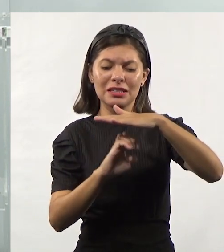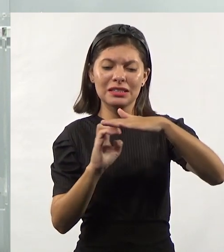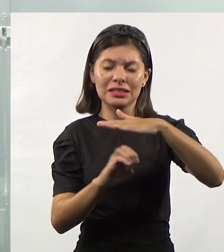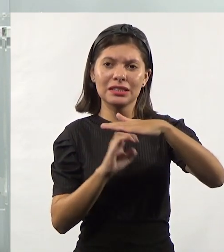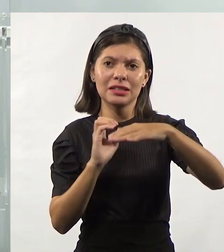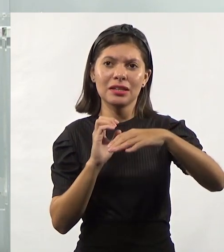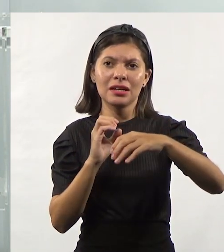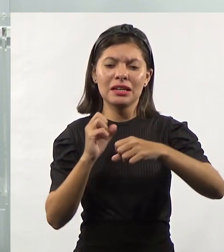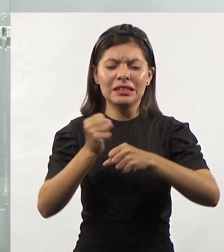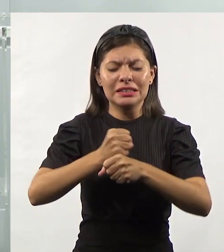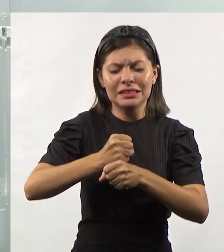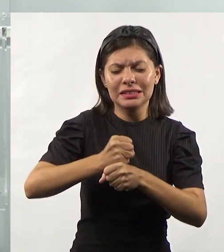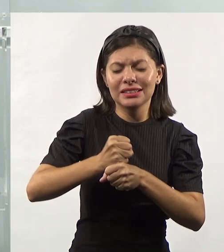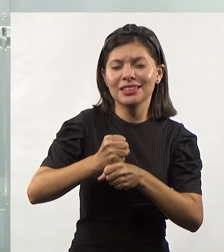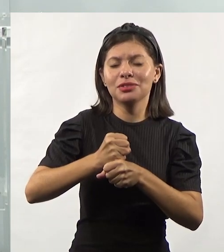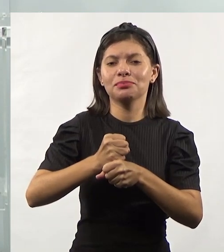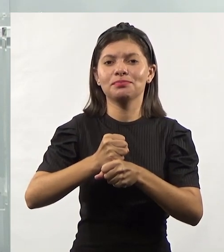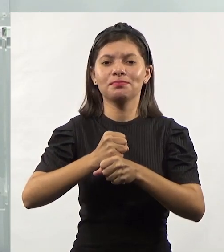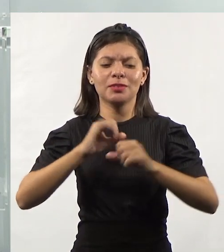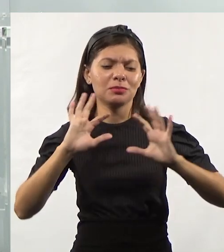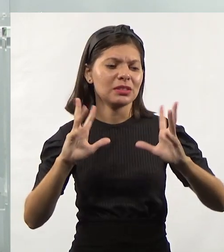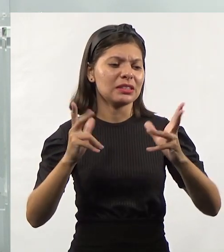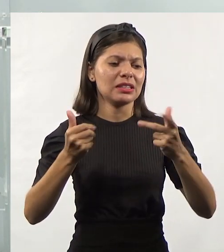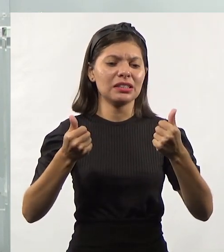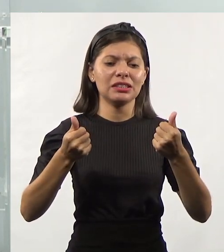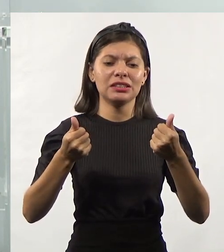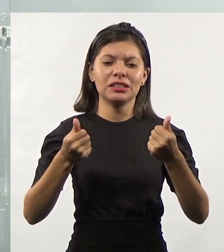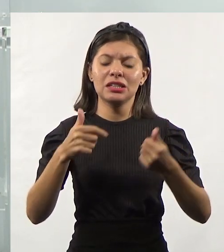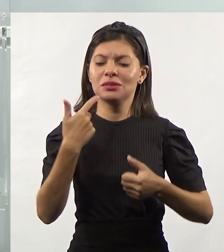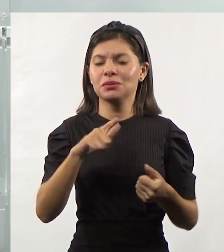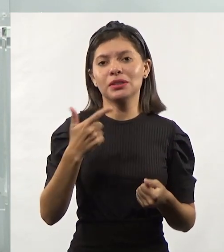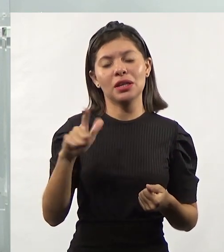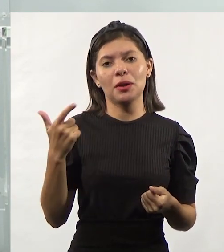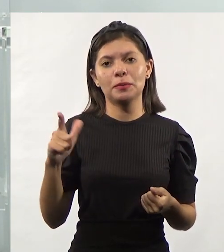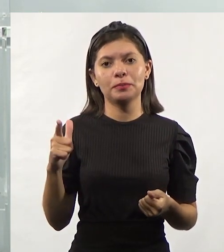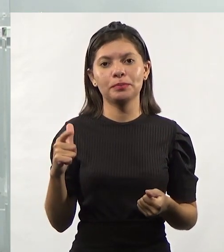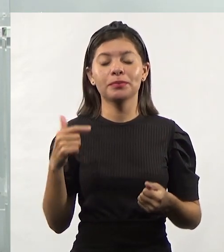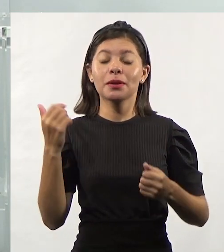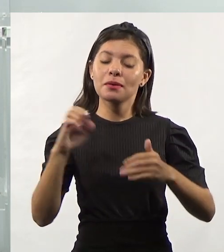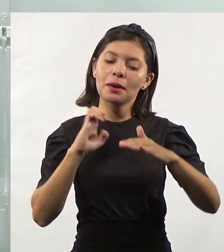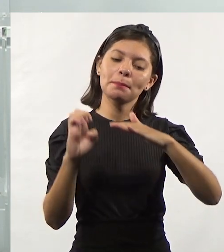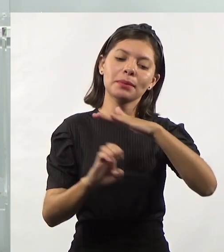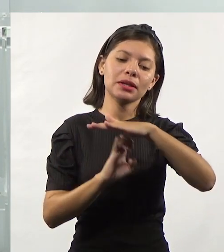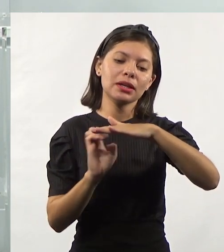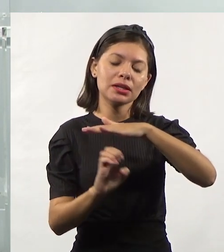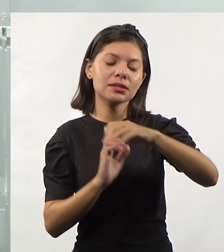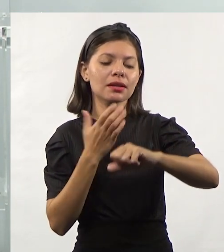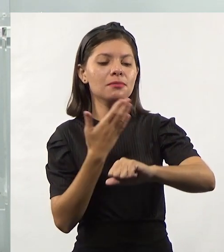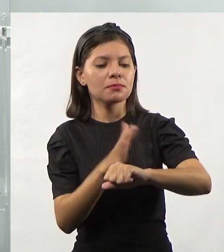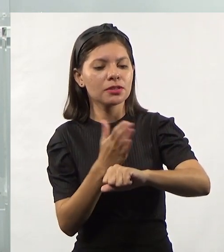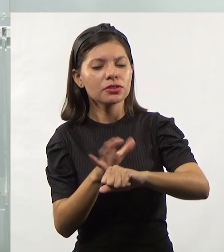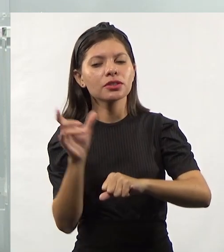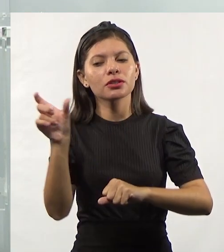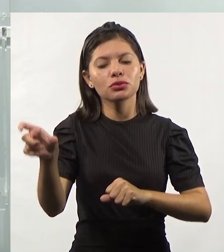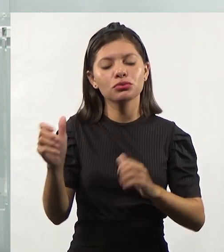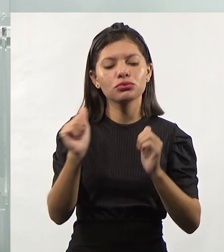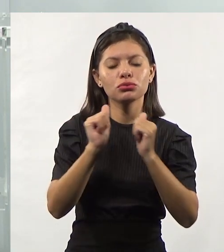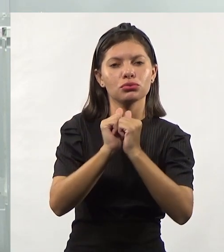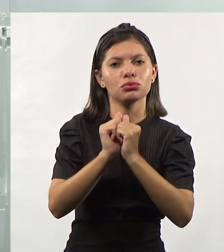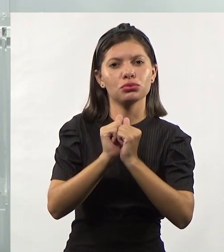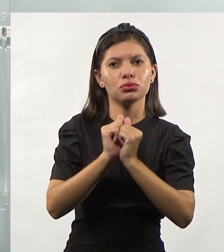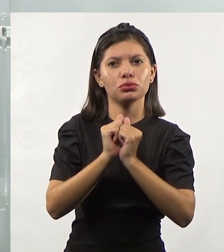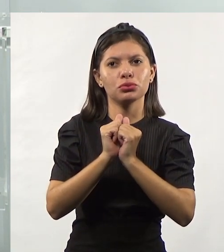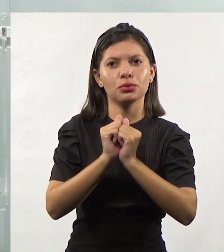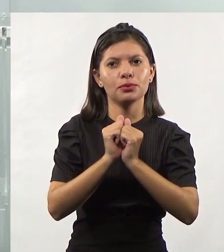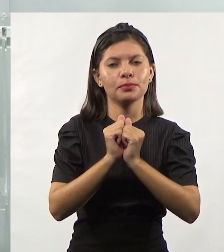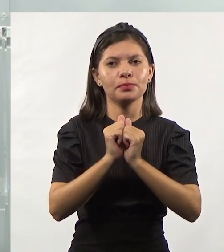mas ainda não têm habilidade para fazer outra coisa. Então a empresa desenvolve, treina, prepara aquela pessoa, vai